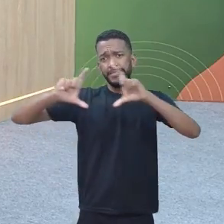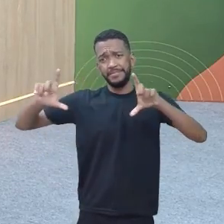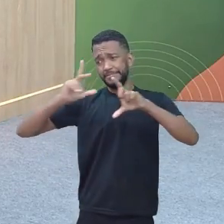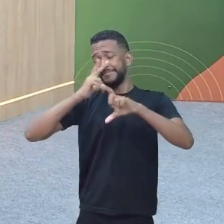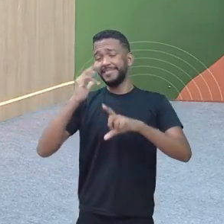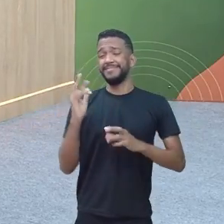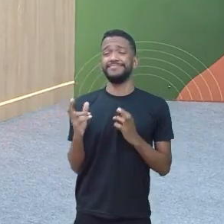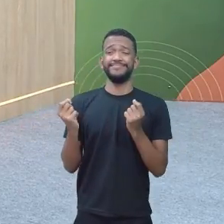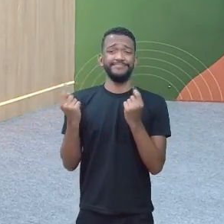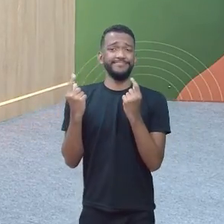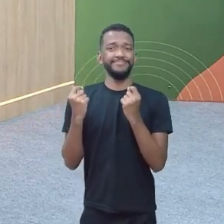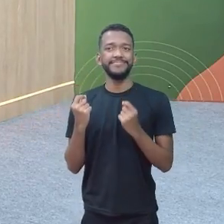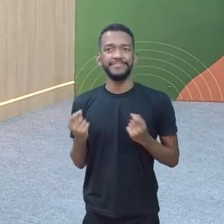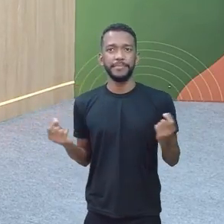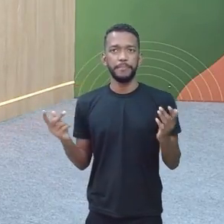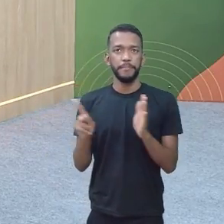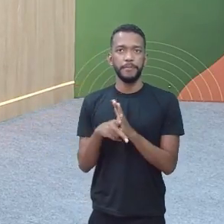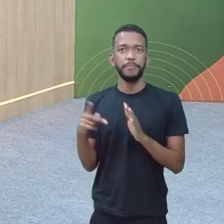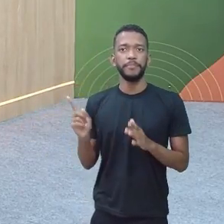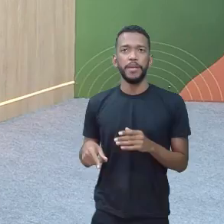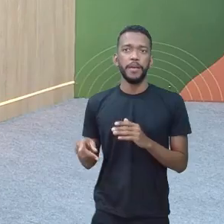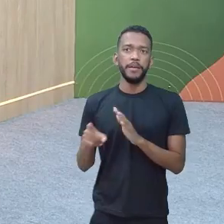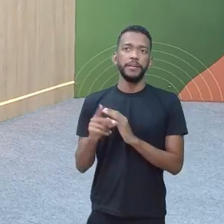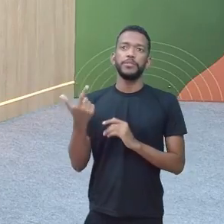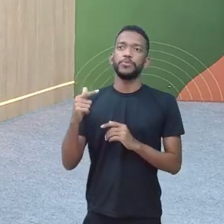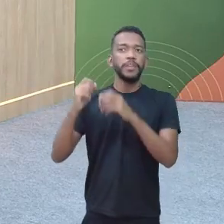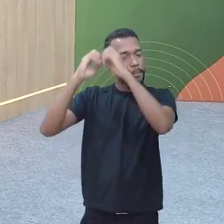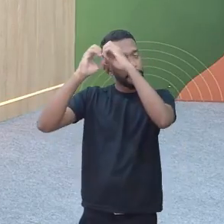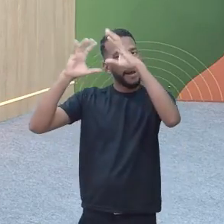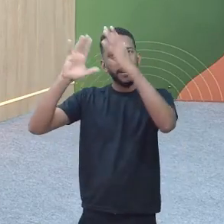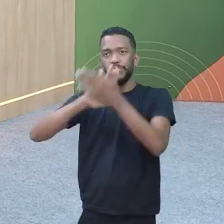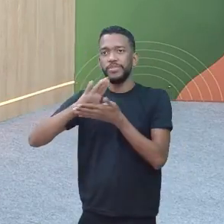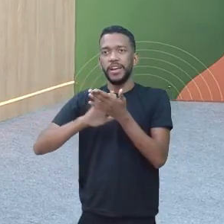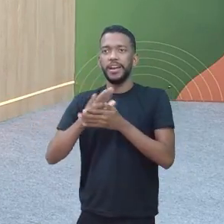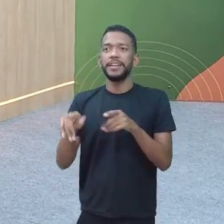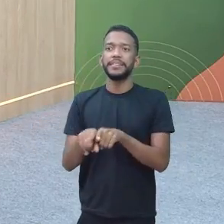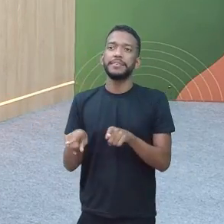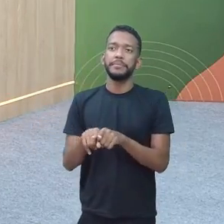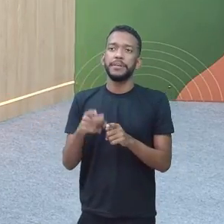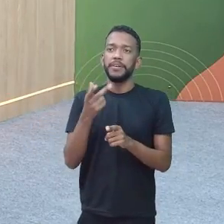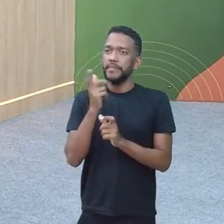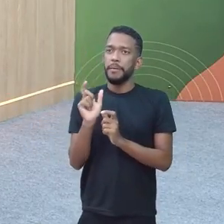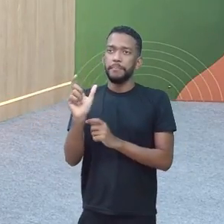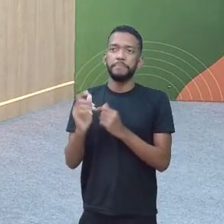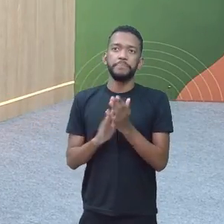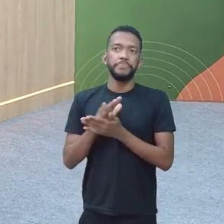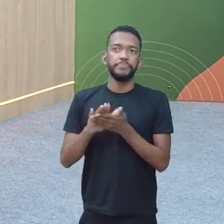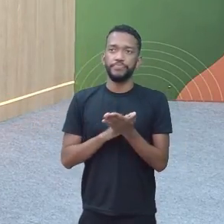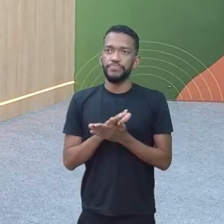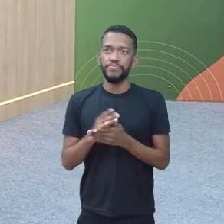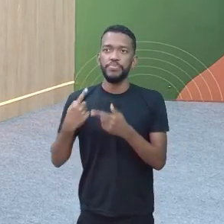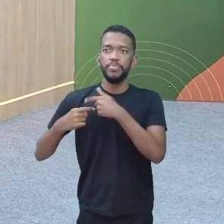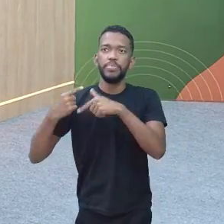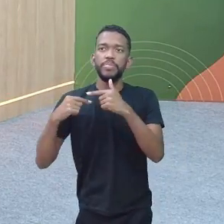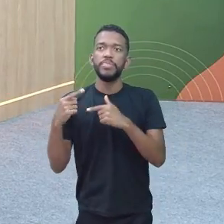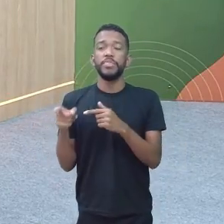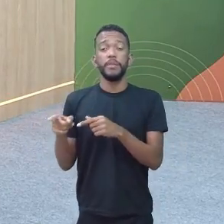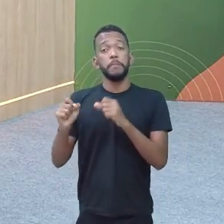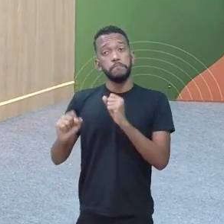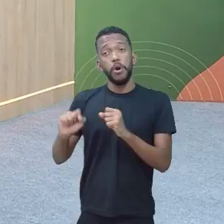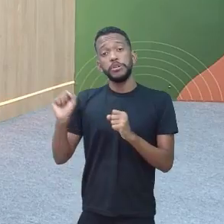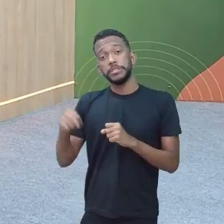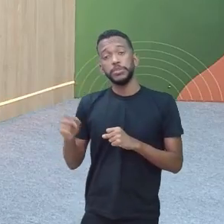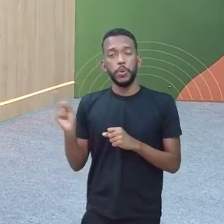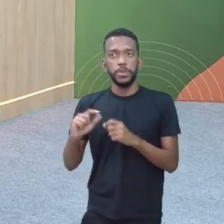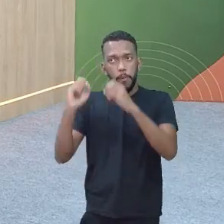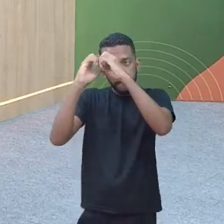tem contemporaneamente. É uma charge sem balões, sem falas. Então, isso mostra que a charge pode ter ou